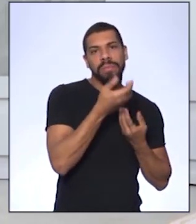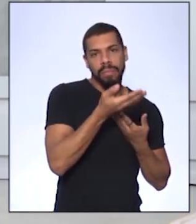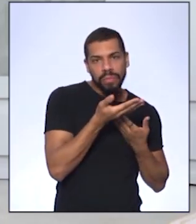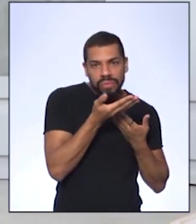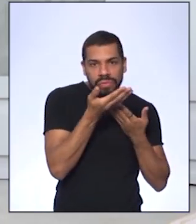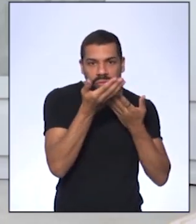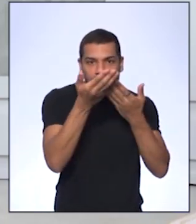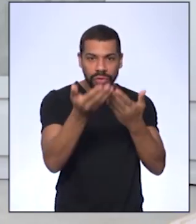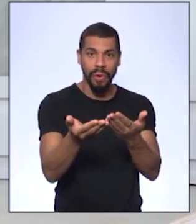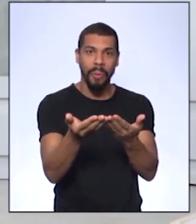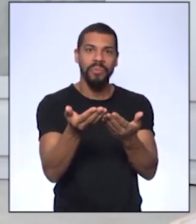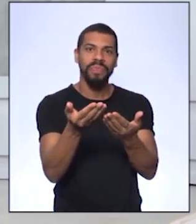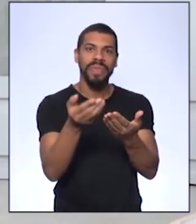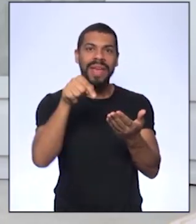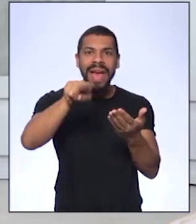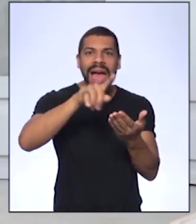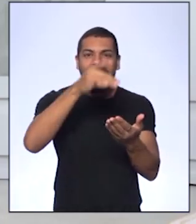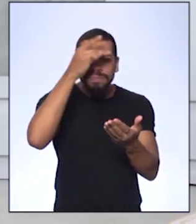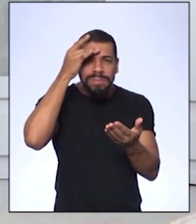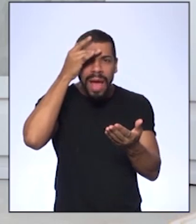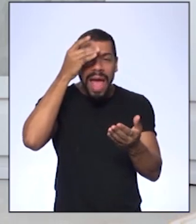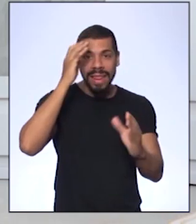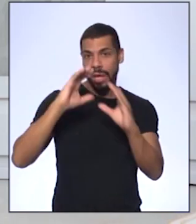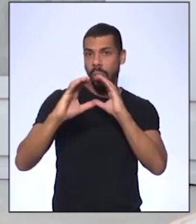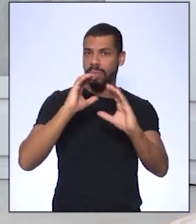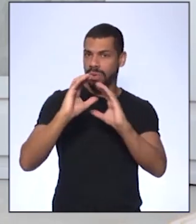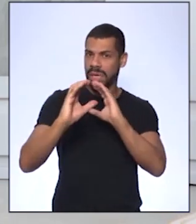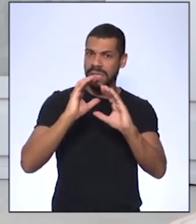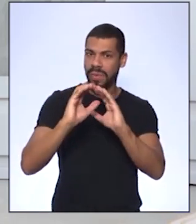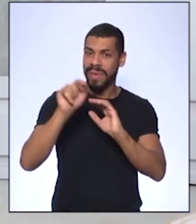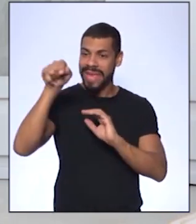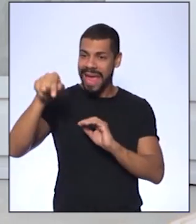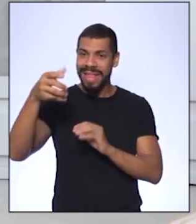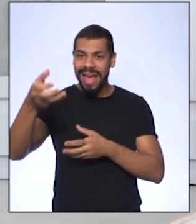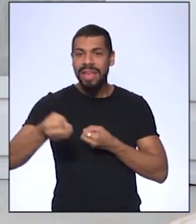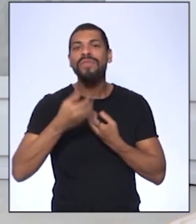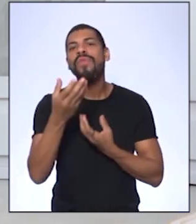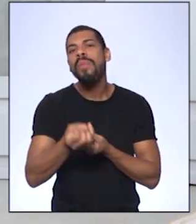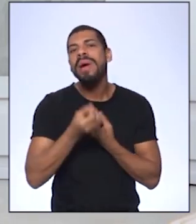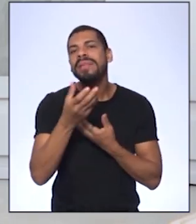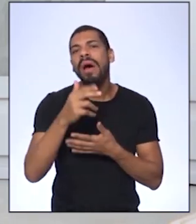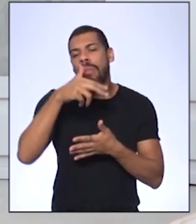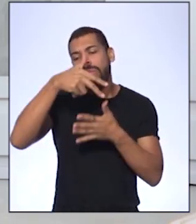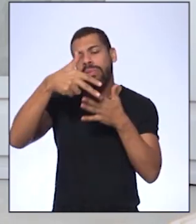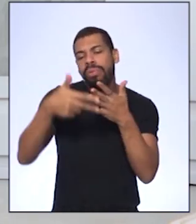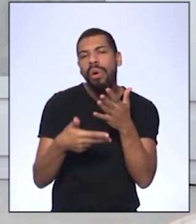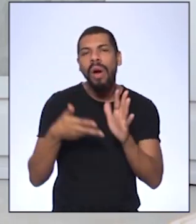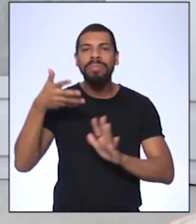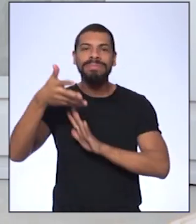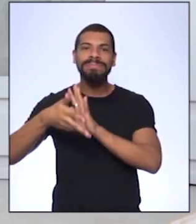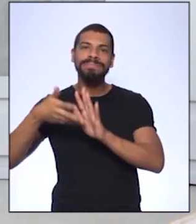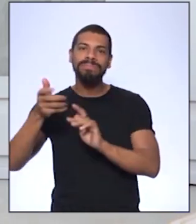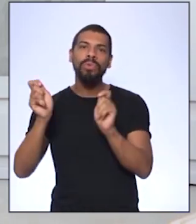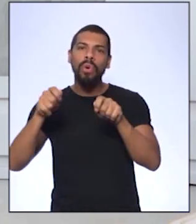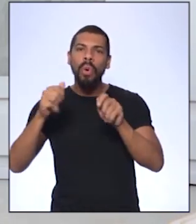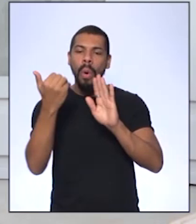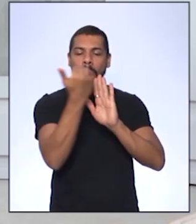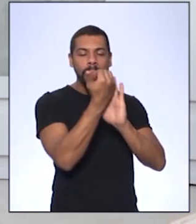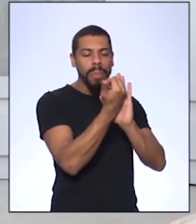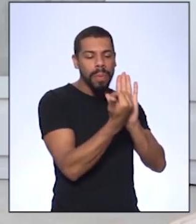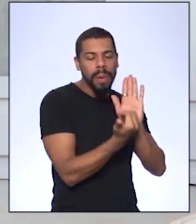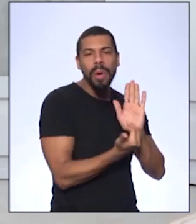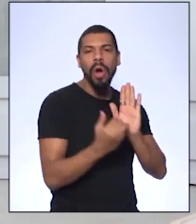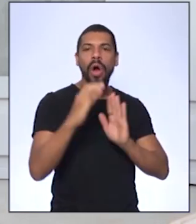por um canal. Esse canal sustenta essa mensagem. E essa mensagem, ela é produzida por meio de um código,